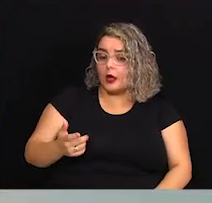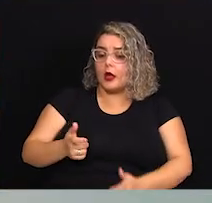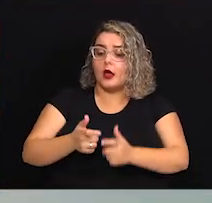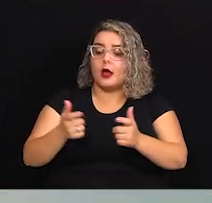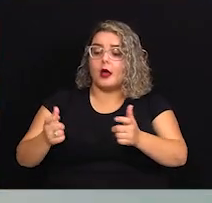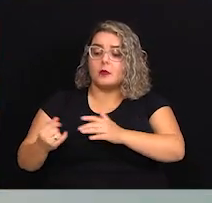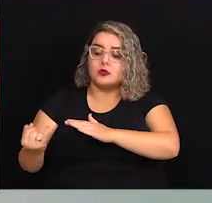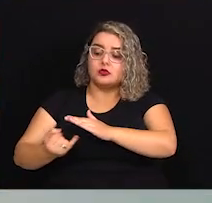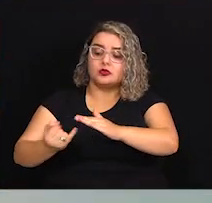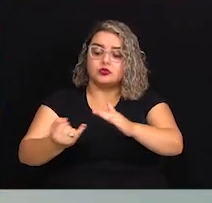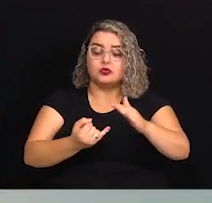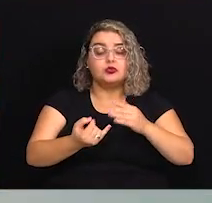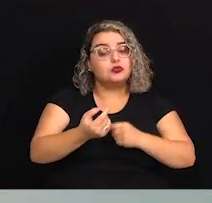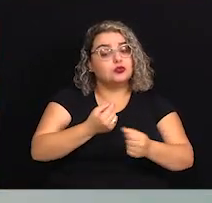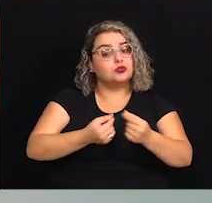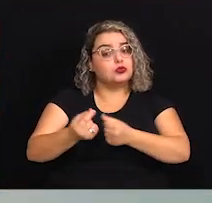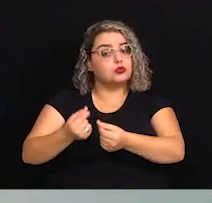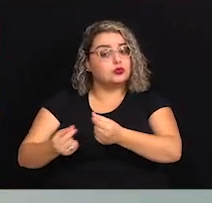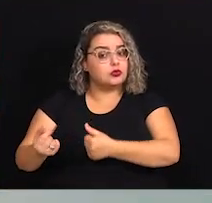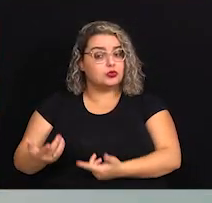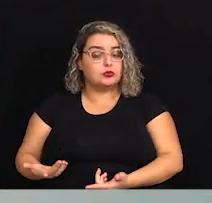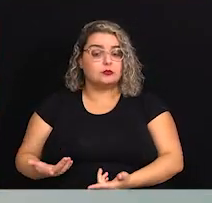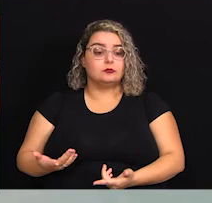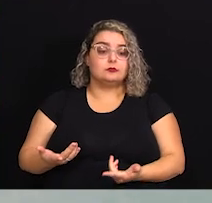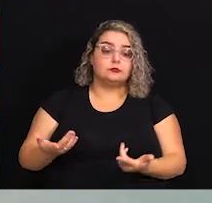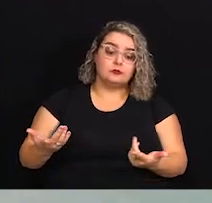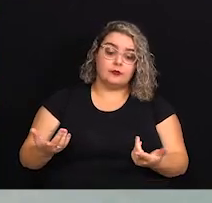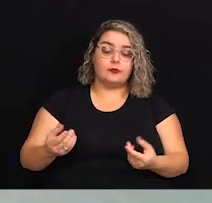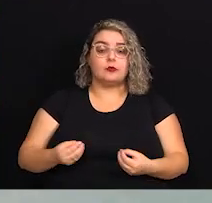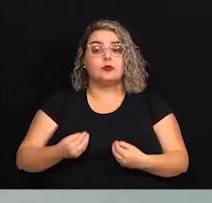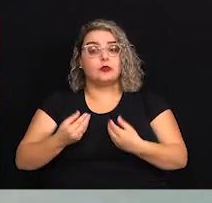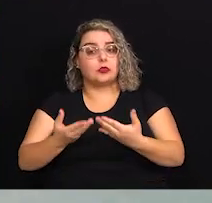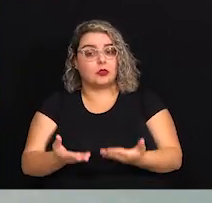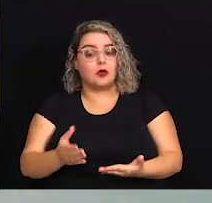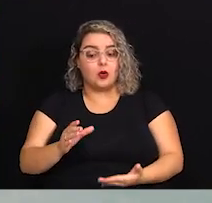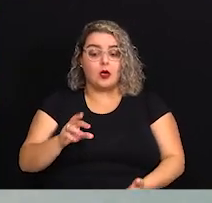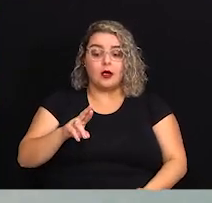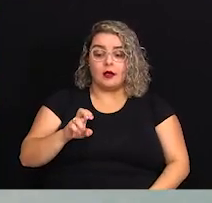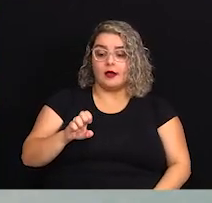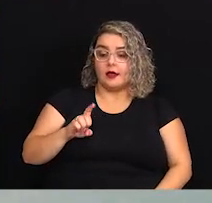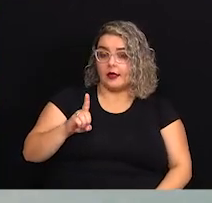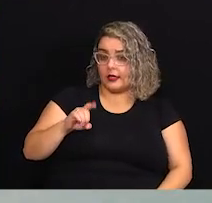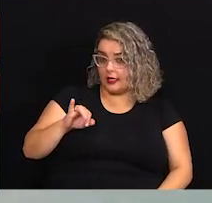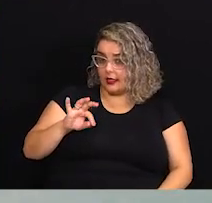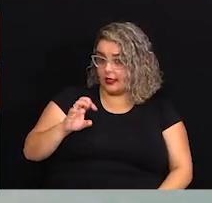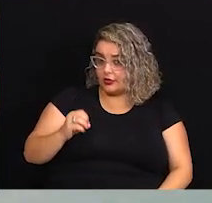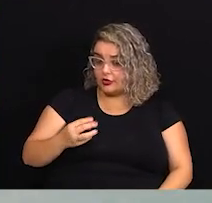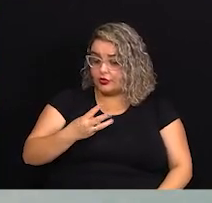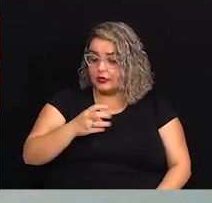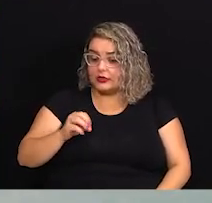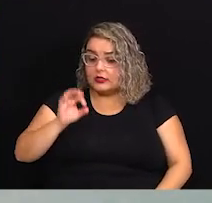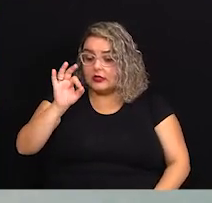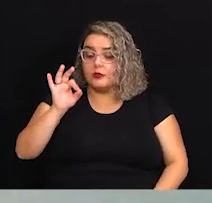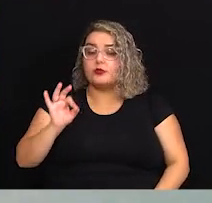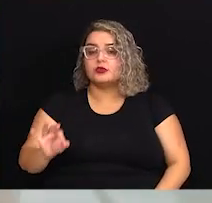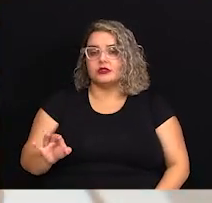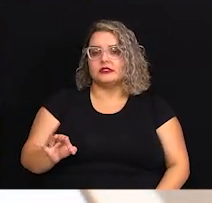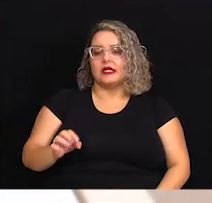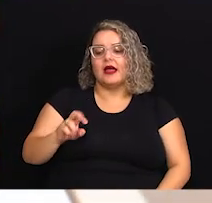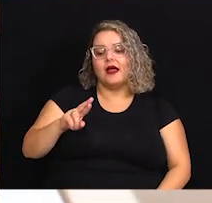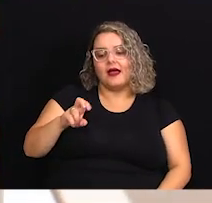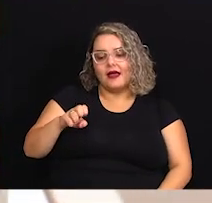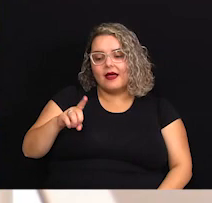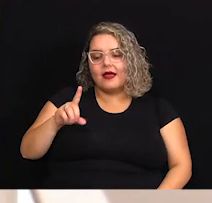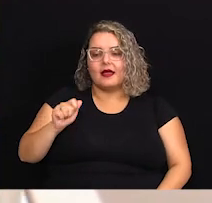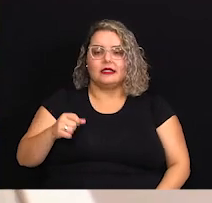das instituições financeiras só dão de crédito para a pessoa 30% da renda da pessoa. Se